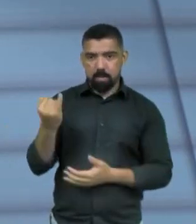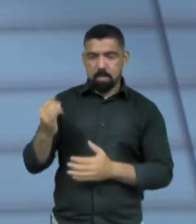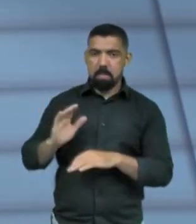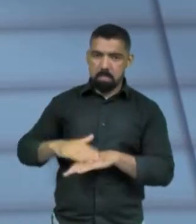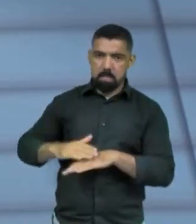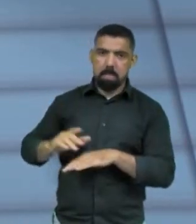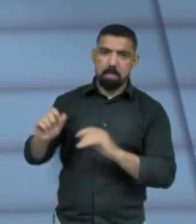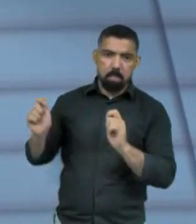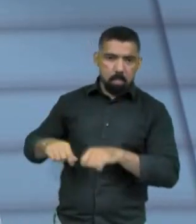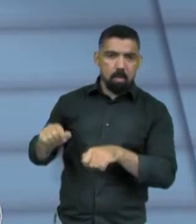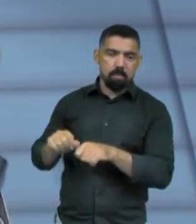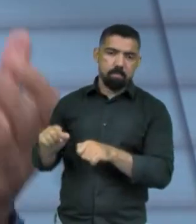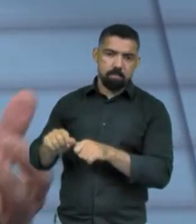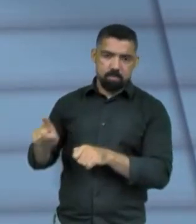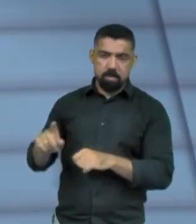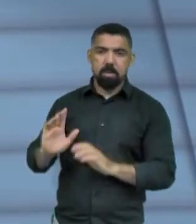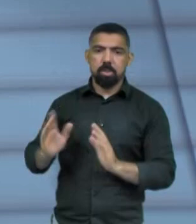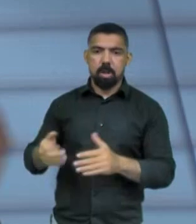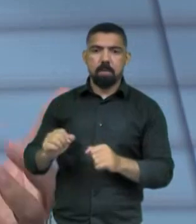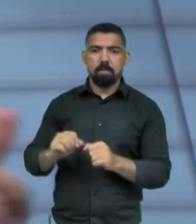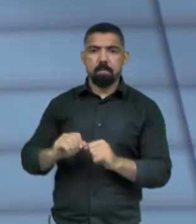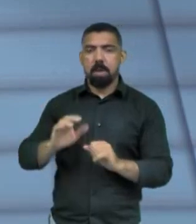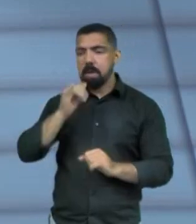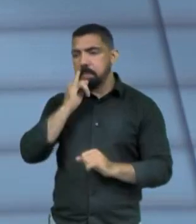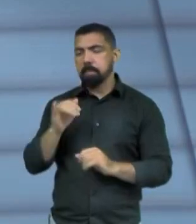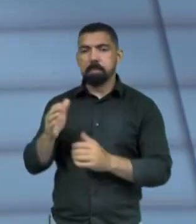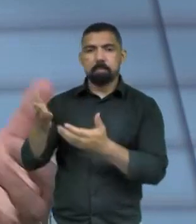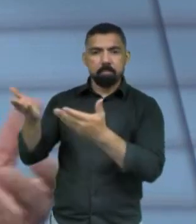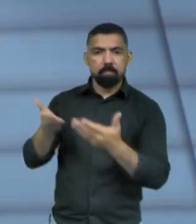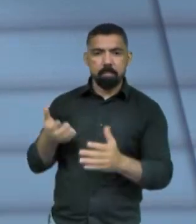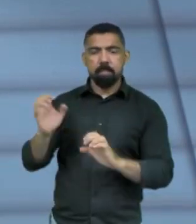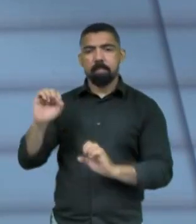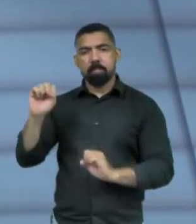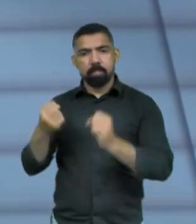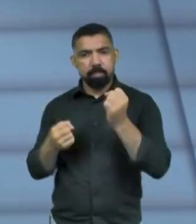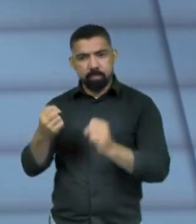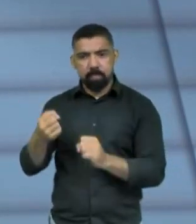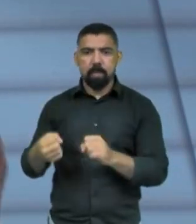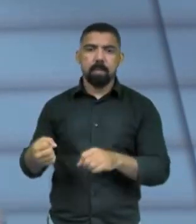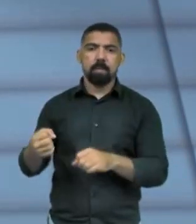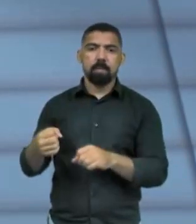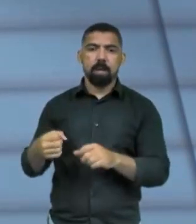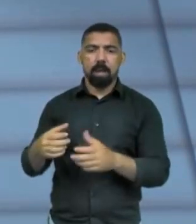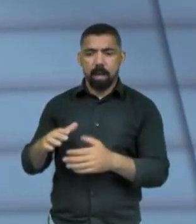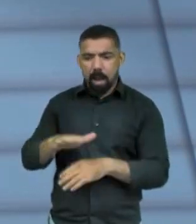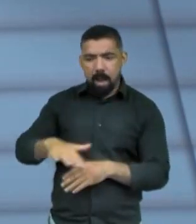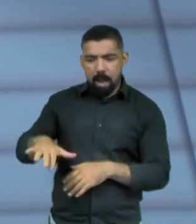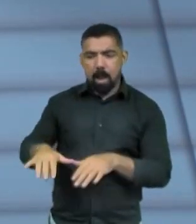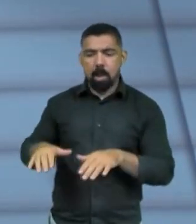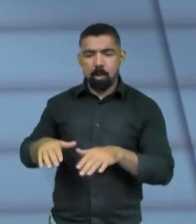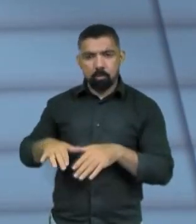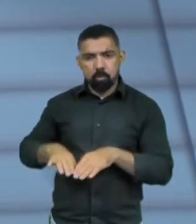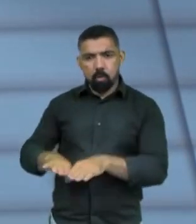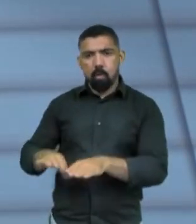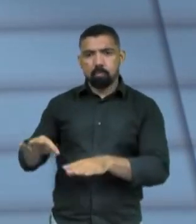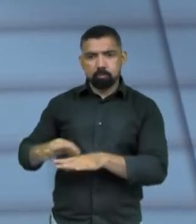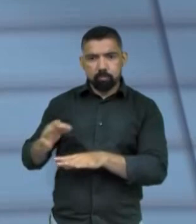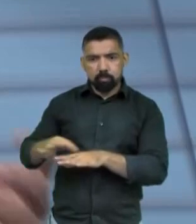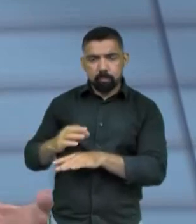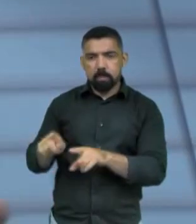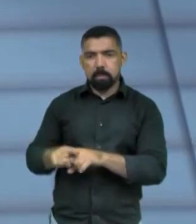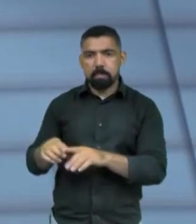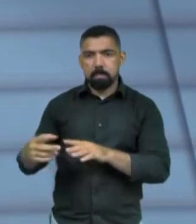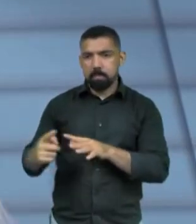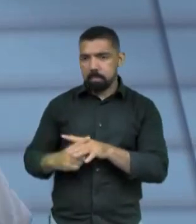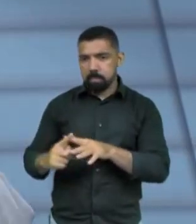feito. Foi feita a atração de indústrias, né, principalmente nessa área de confecções, de calçados e tal.